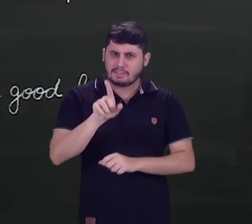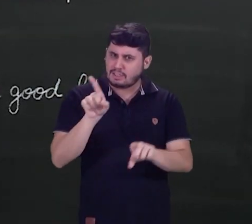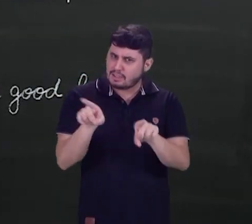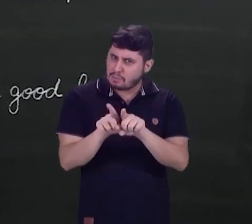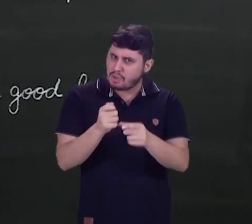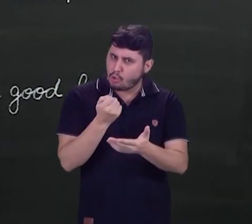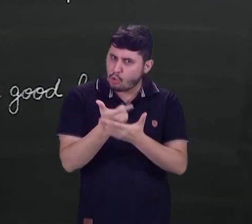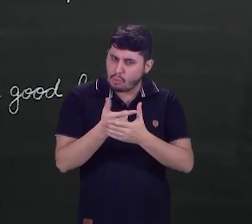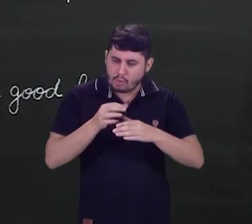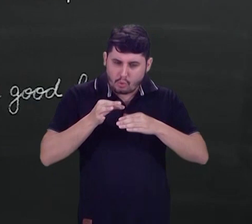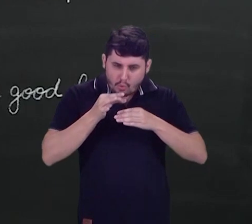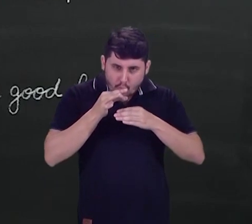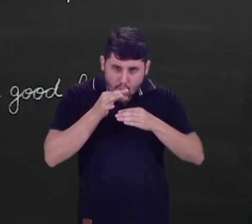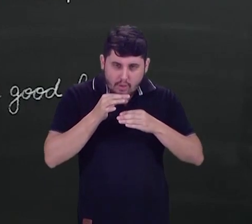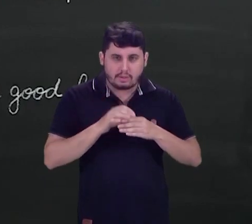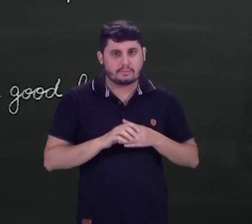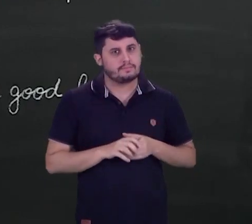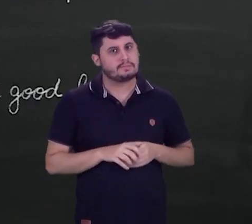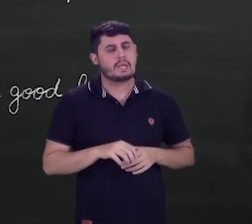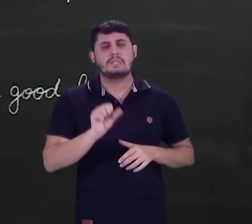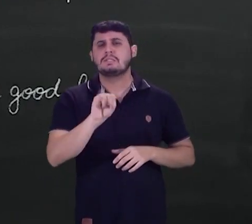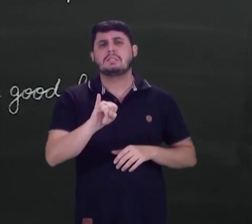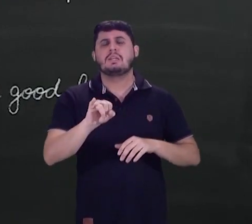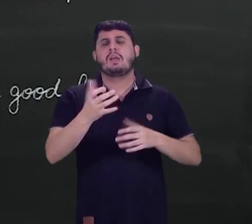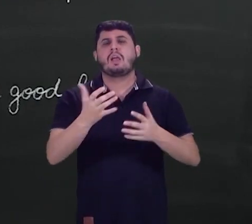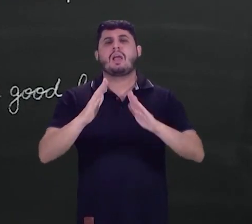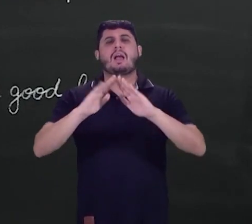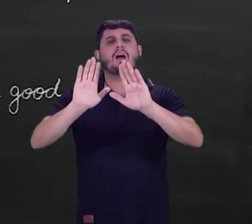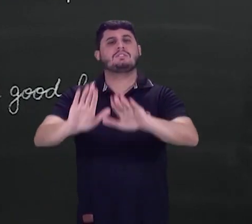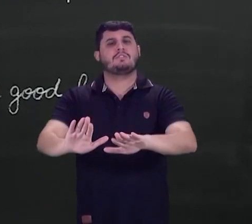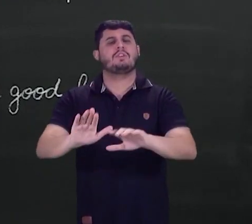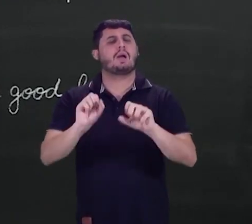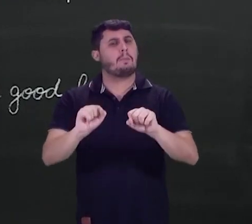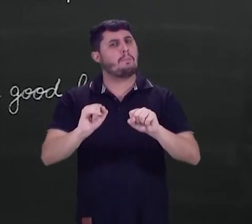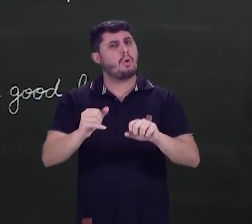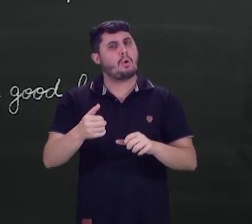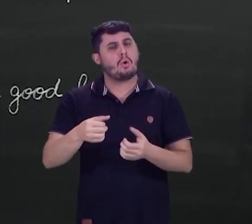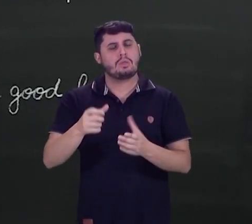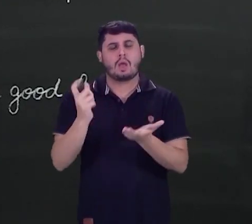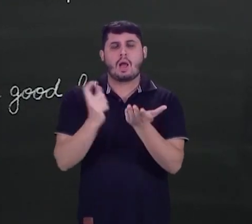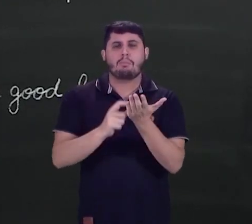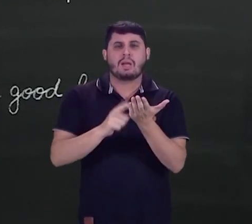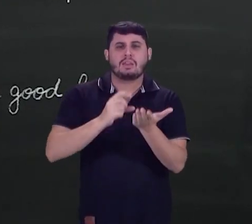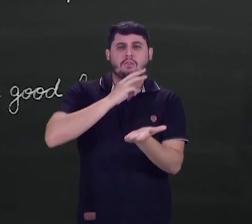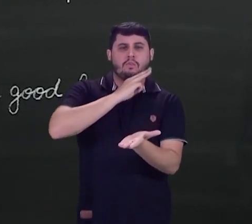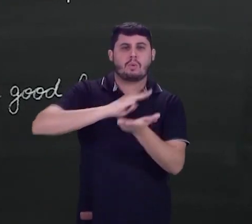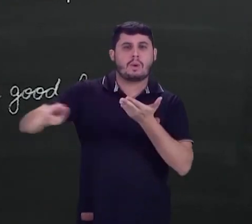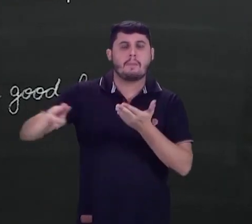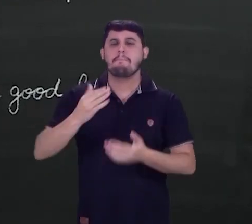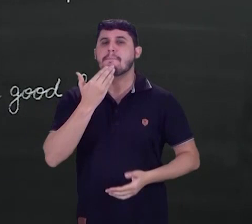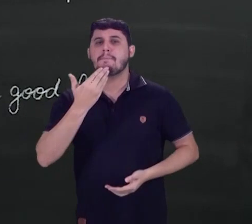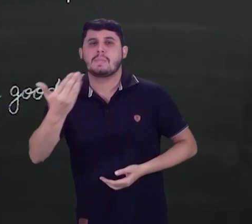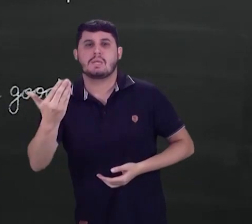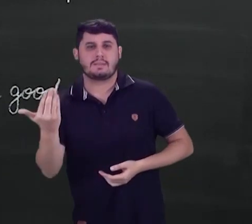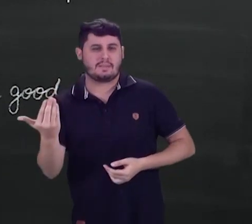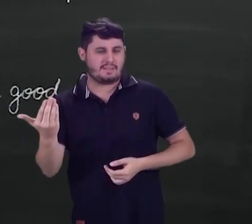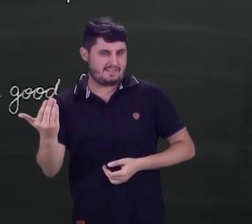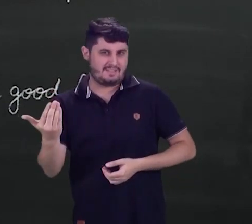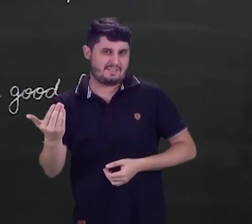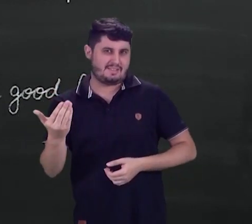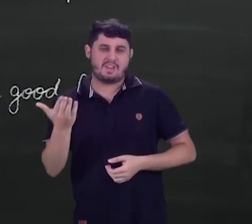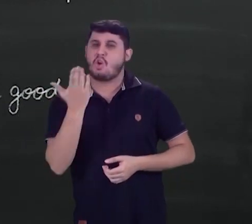milkshake? E quando você não quer sair de casa, mas você pode pegar o seu telefone ou pelo seu aplicativo e pedir